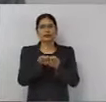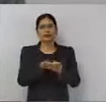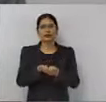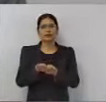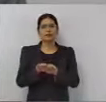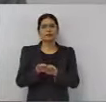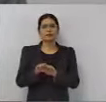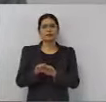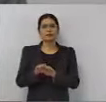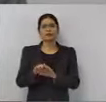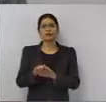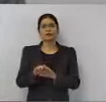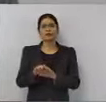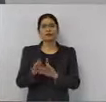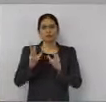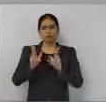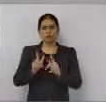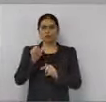para a distribuição.